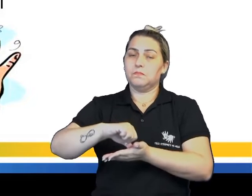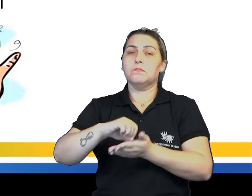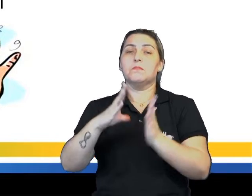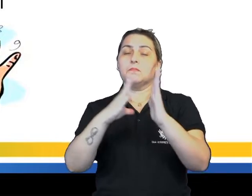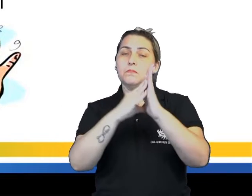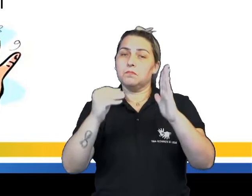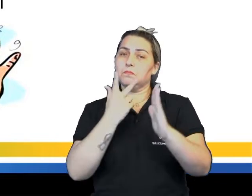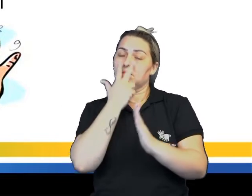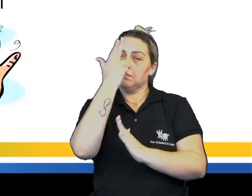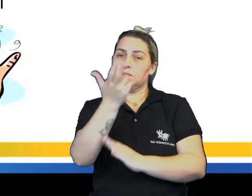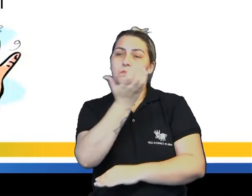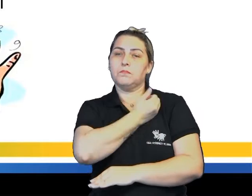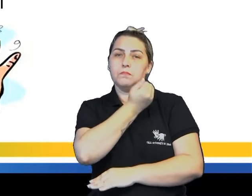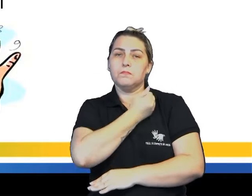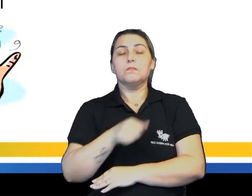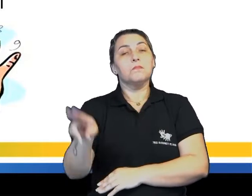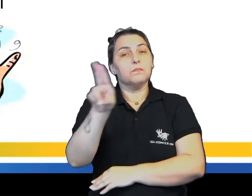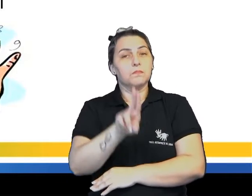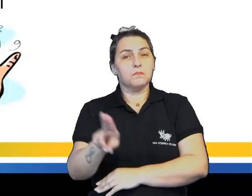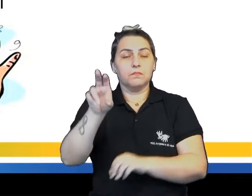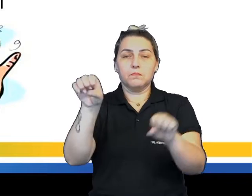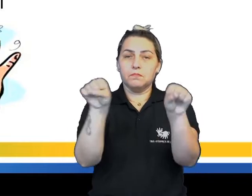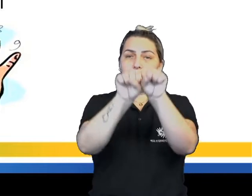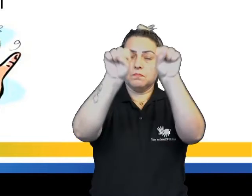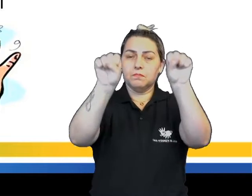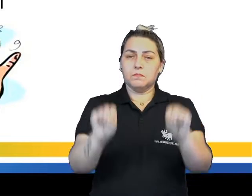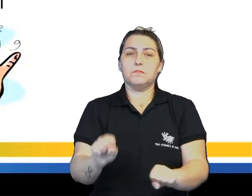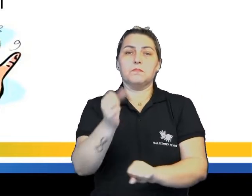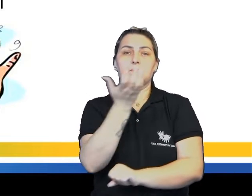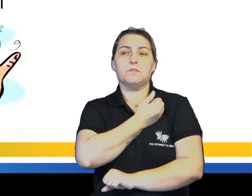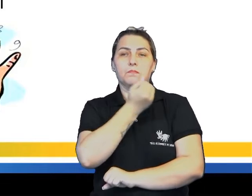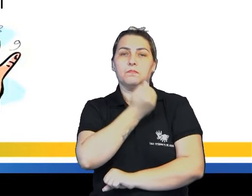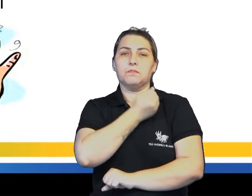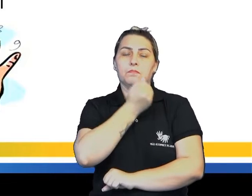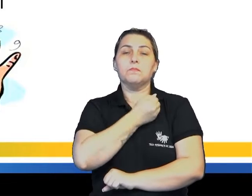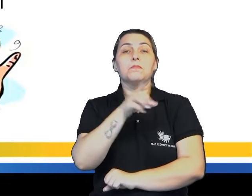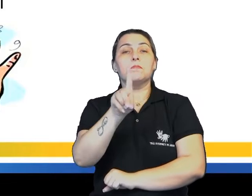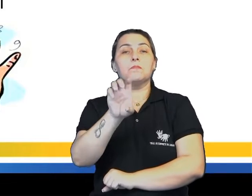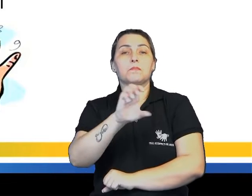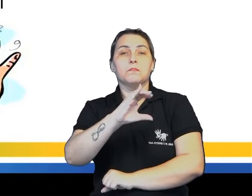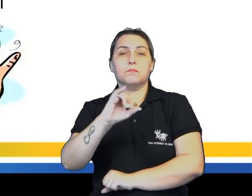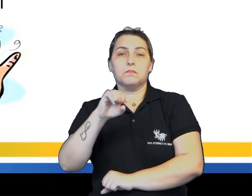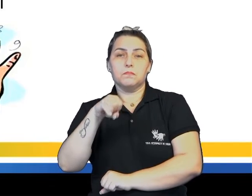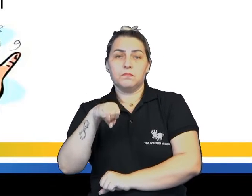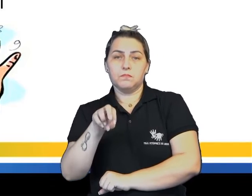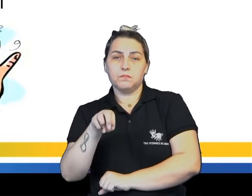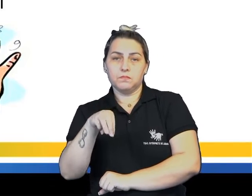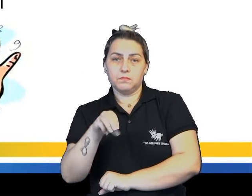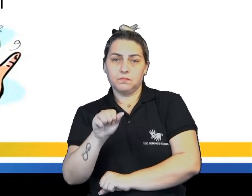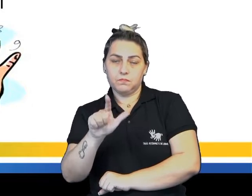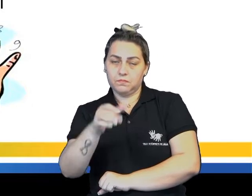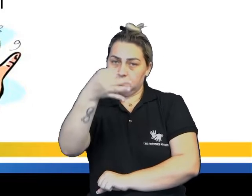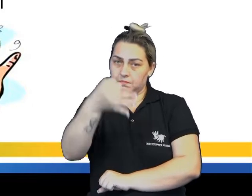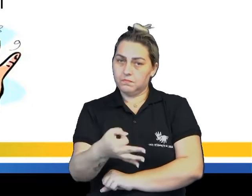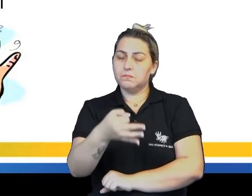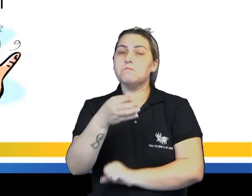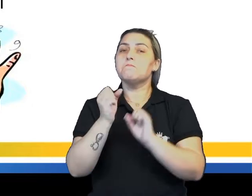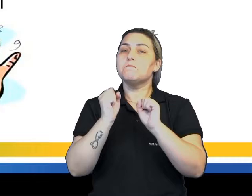números que nós utilizamos no nosso sistema de numeração decimal, certo? E aí nós podemos ver